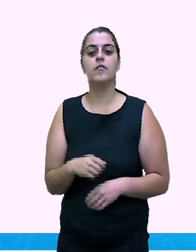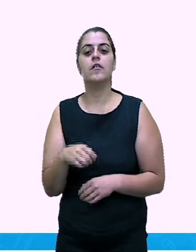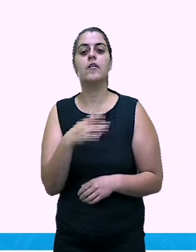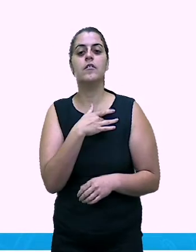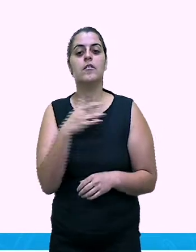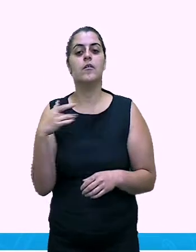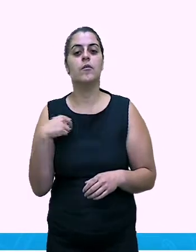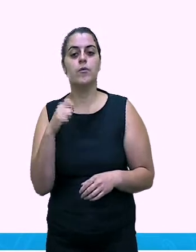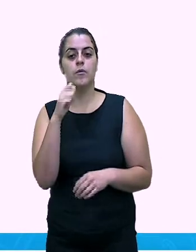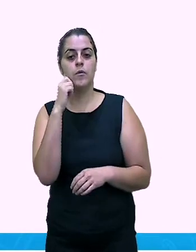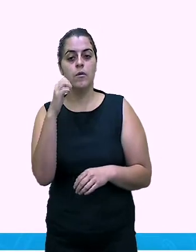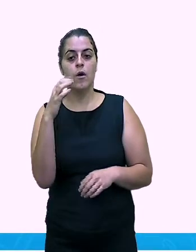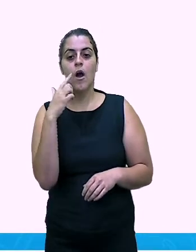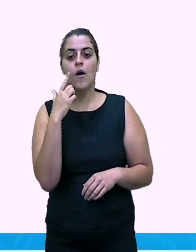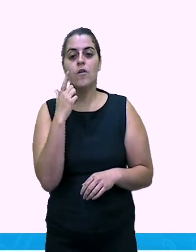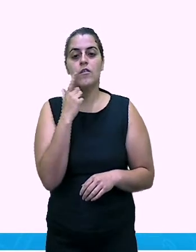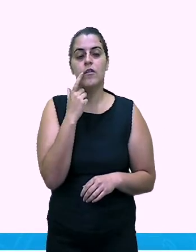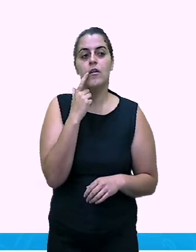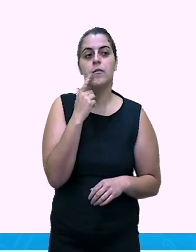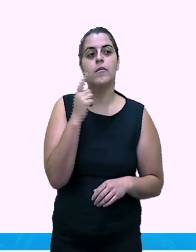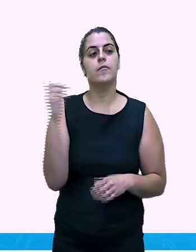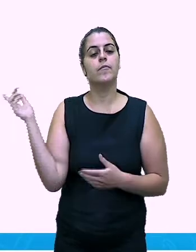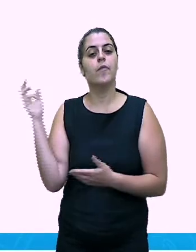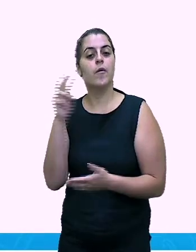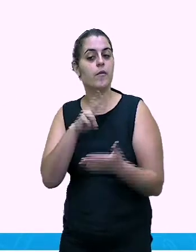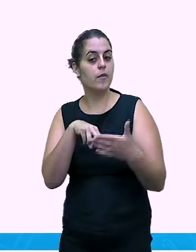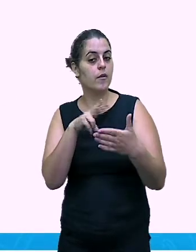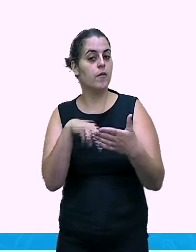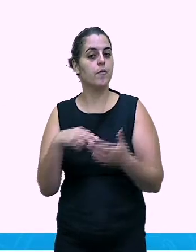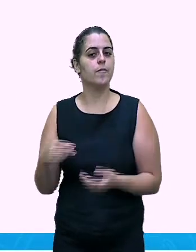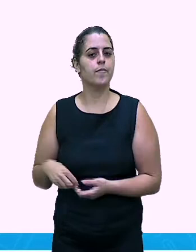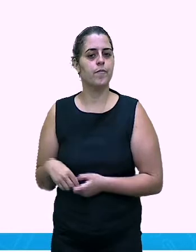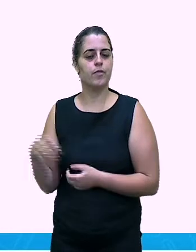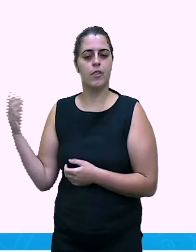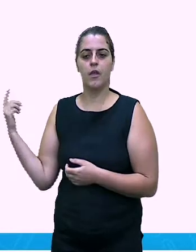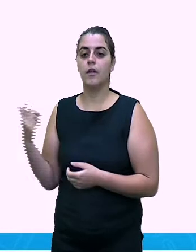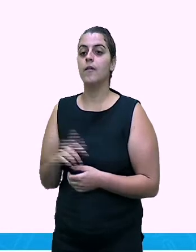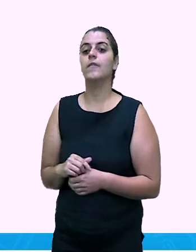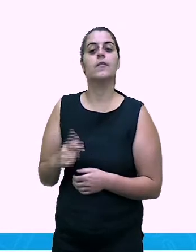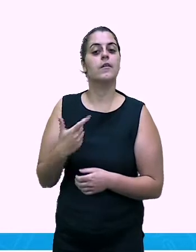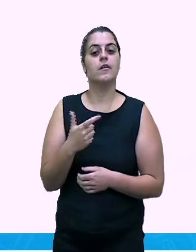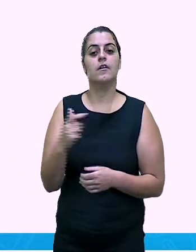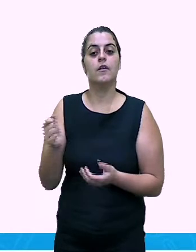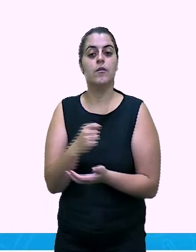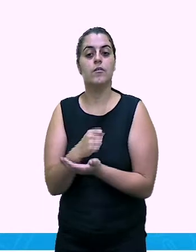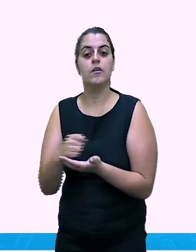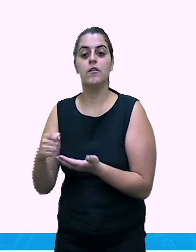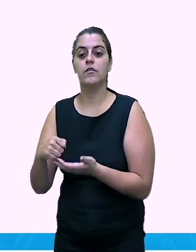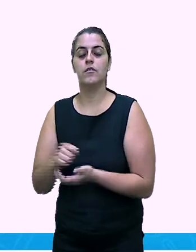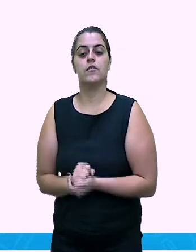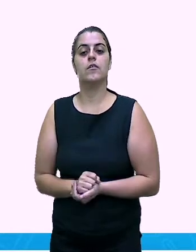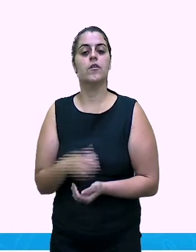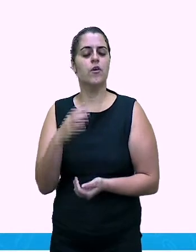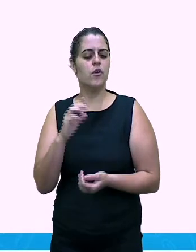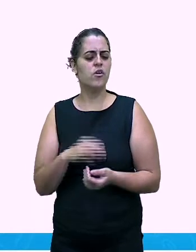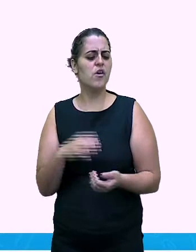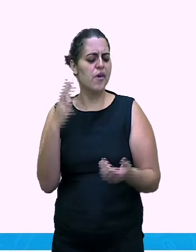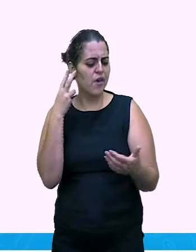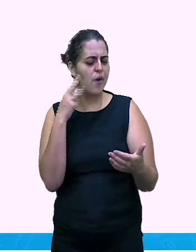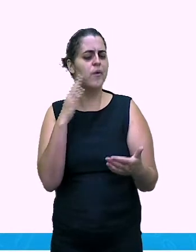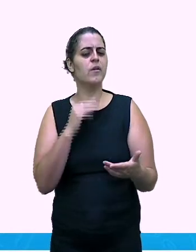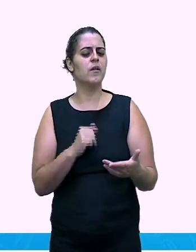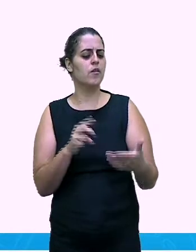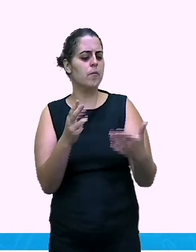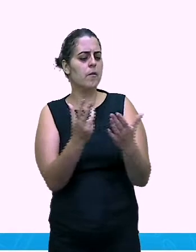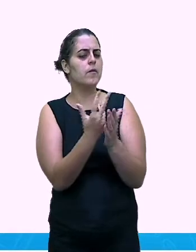Bucal. Nós temos a Mônica aqui numa leitura não verbal. Eu consigo fazer a leitura que